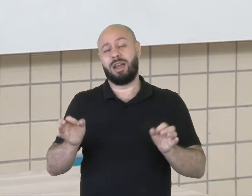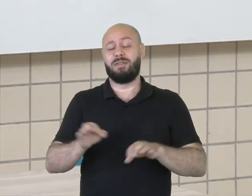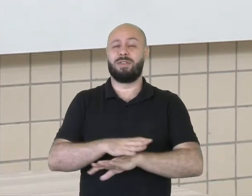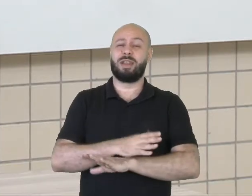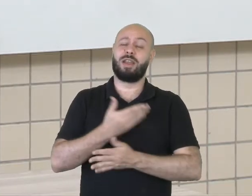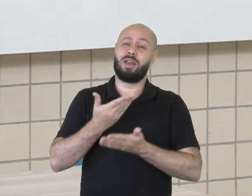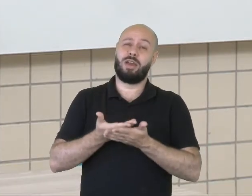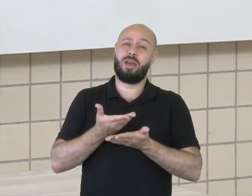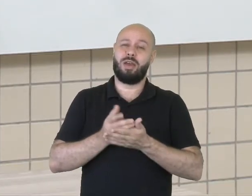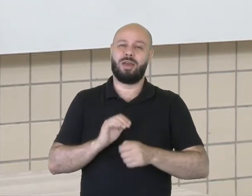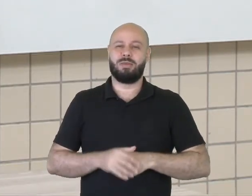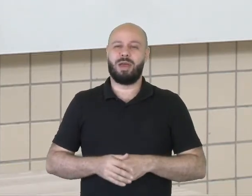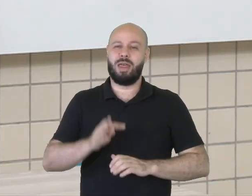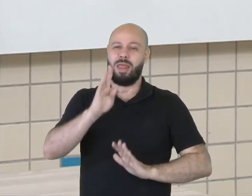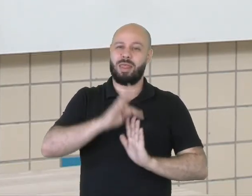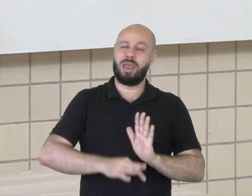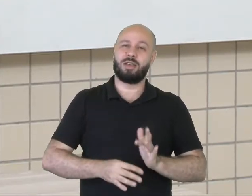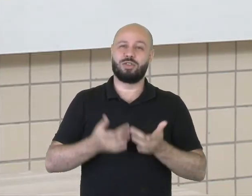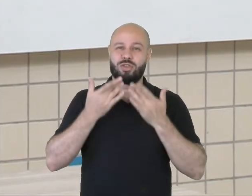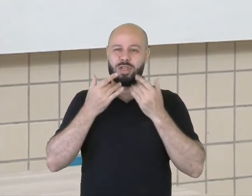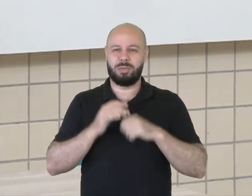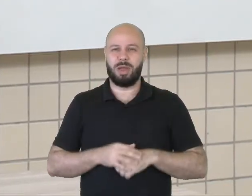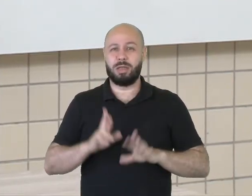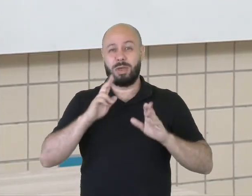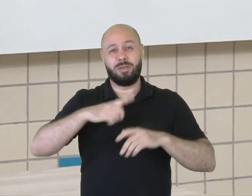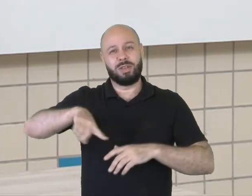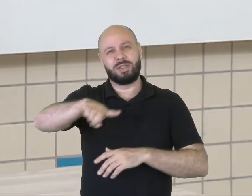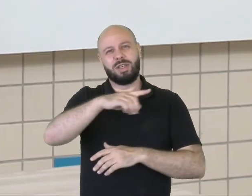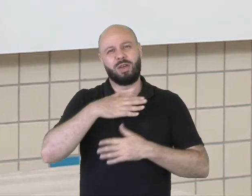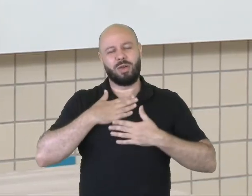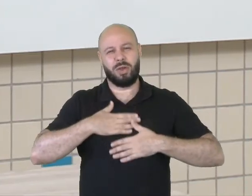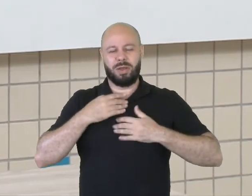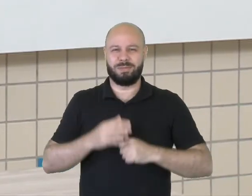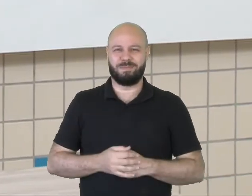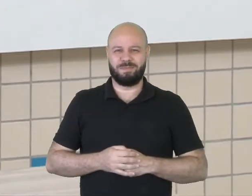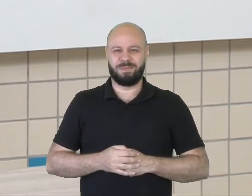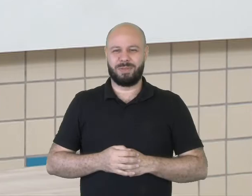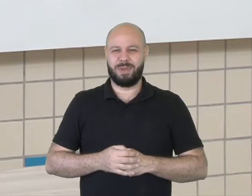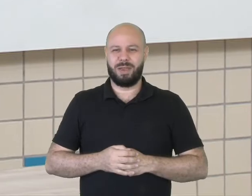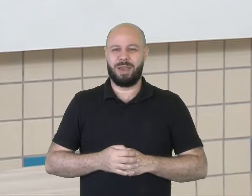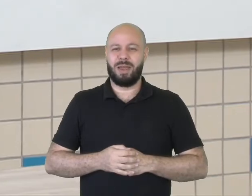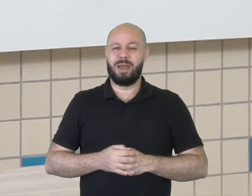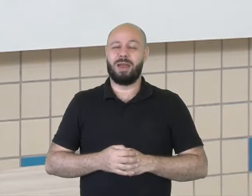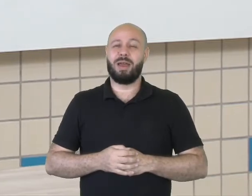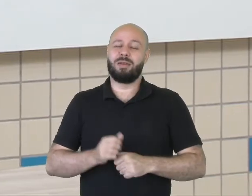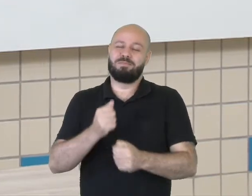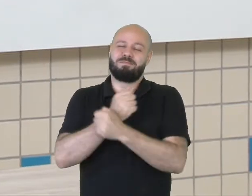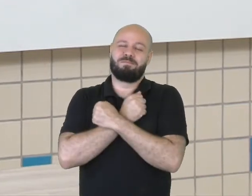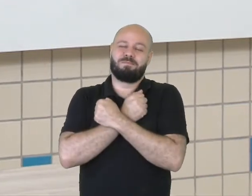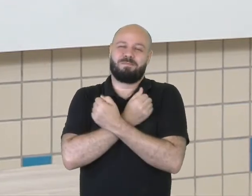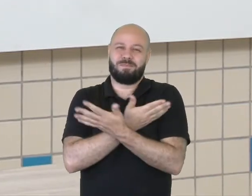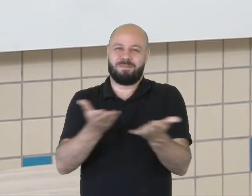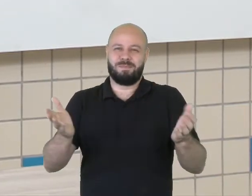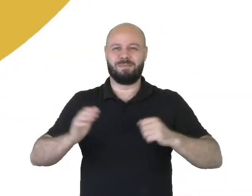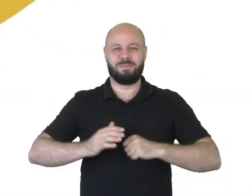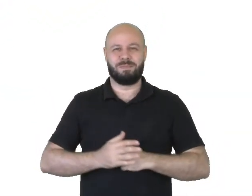nossa aula sobre texto teatral. Espero que vocês tenham gostado e fique aqui o meu grande abraço.